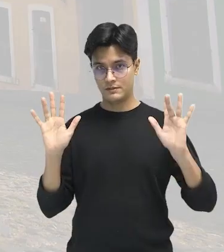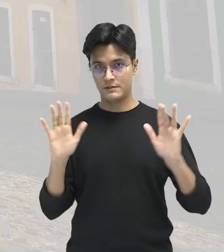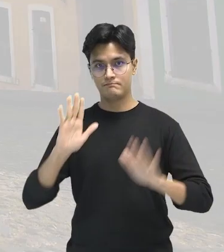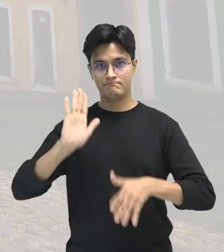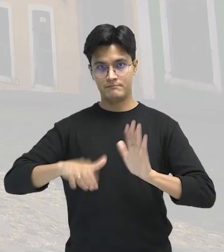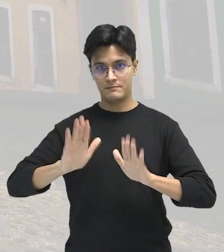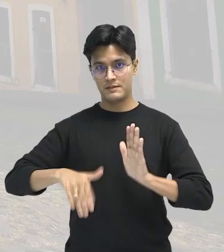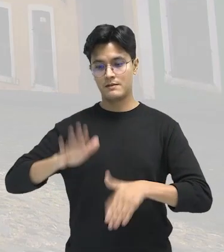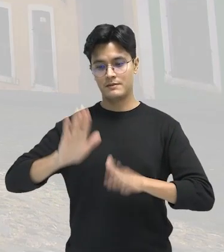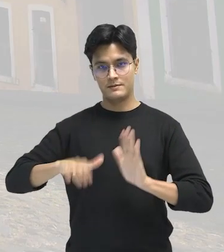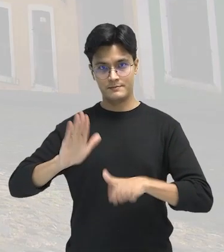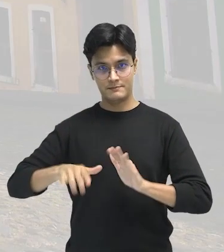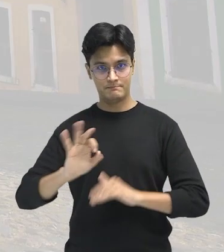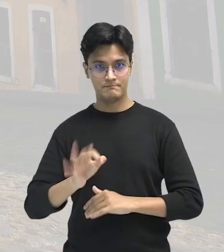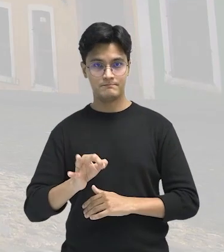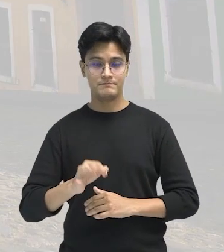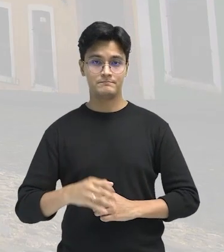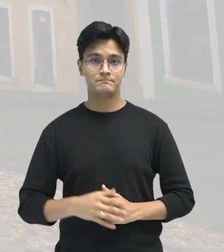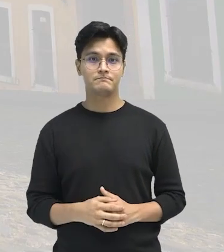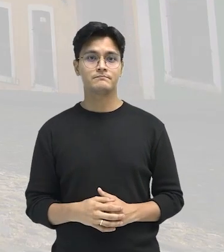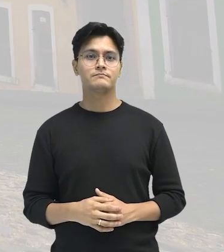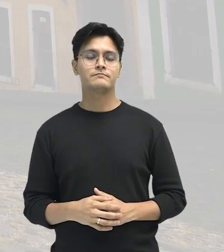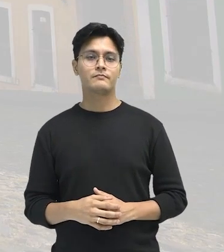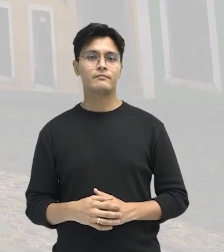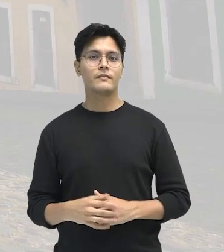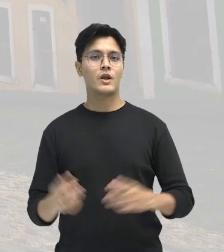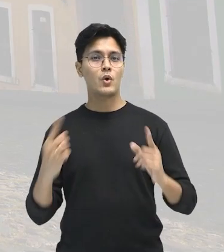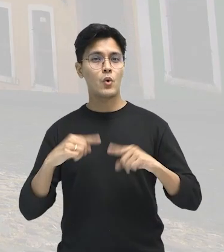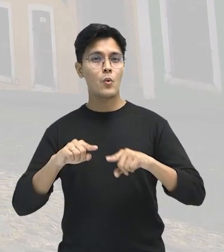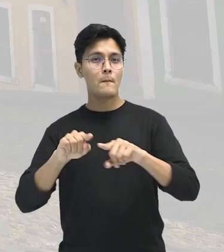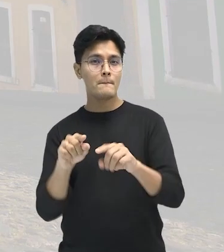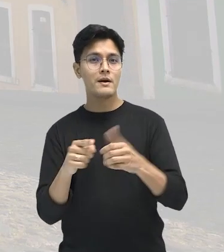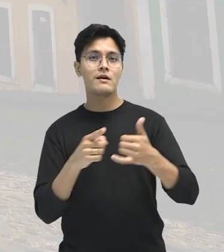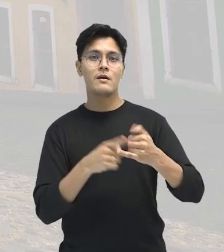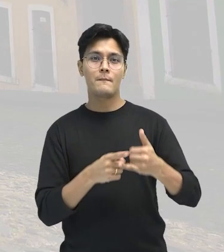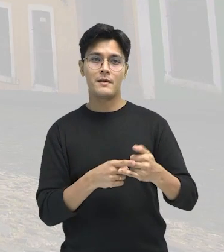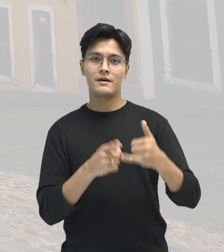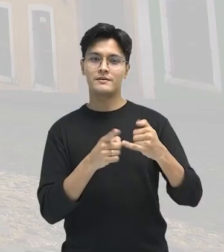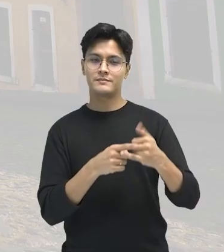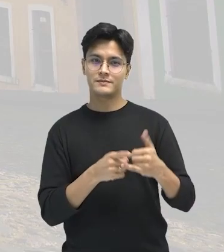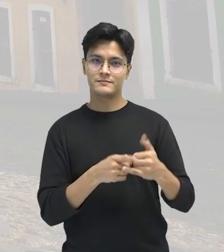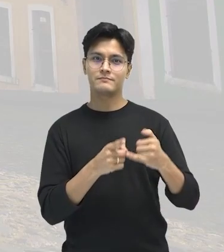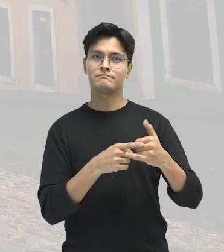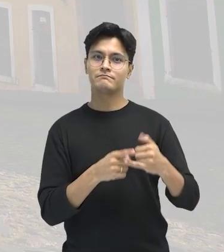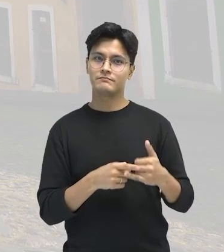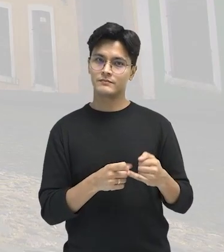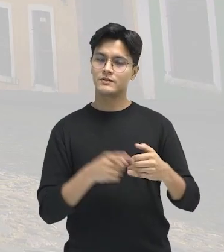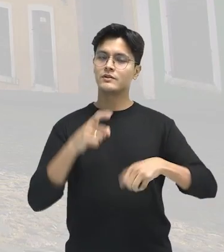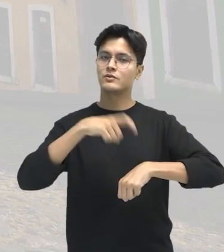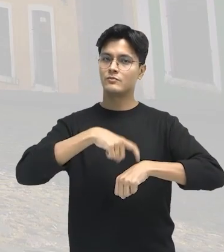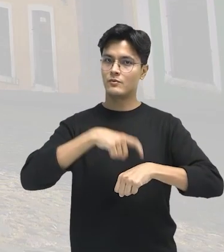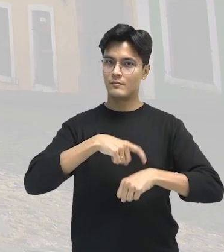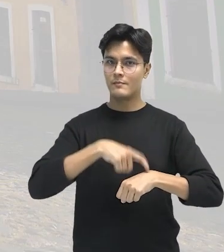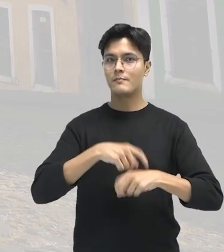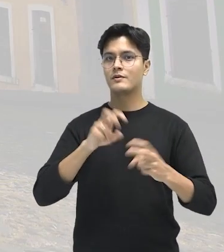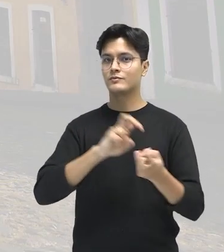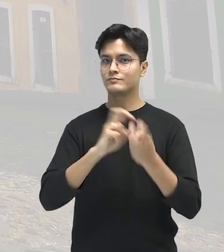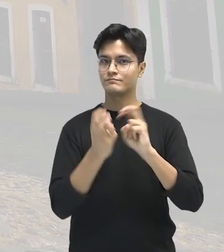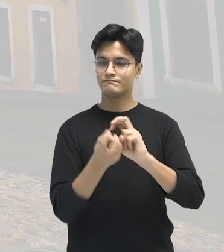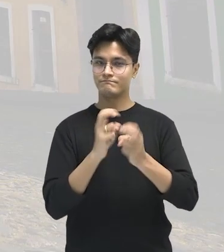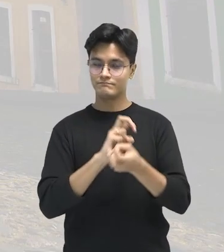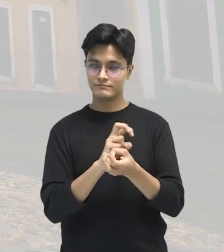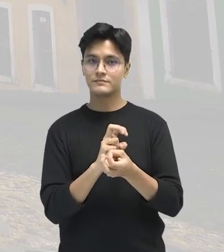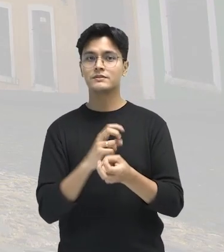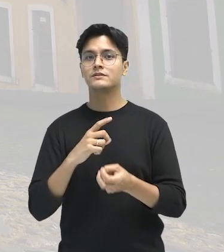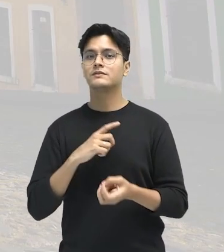tan. Tá bom? E acompanha o berimbau na marcação do ritmo do jogo, ou seja, é mais um instrumento que